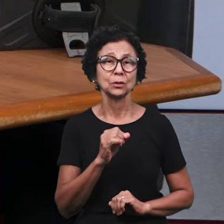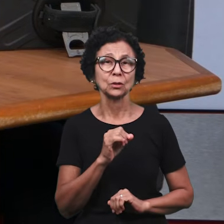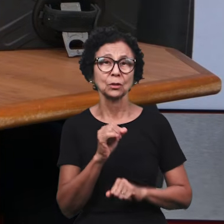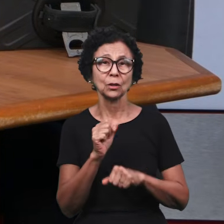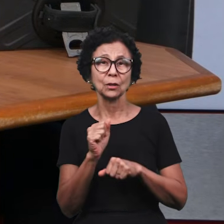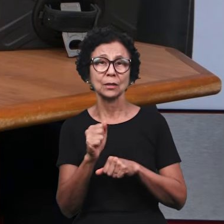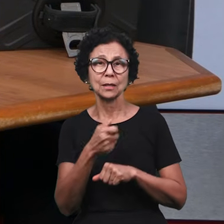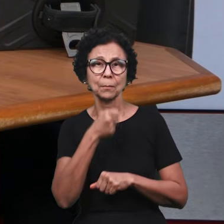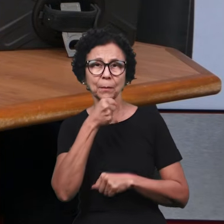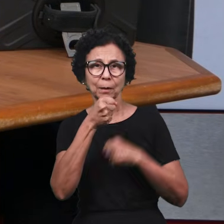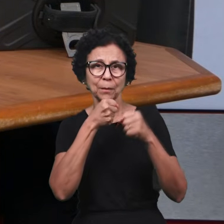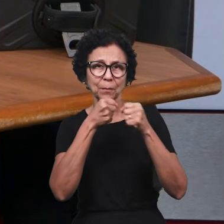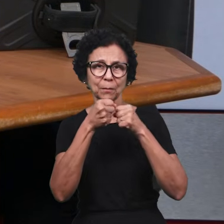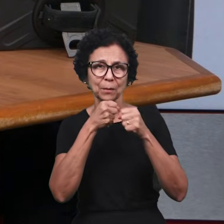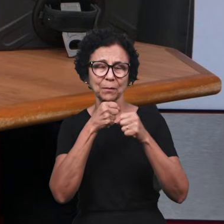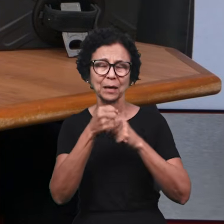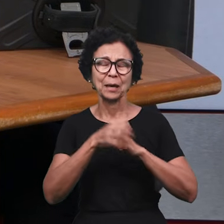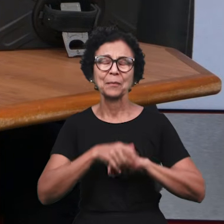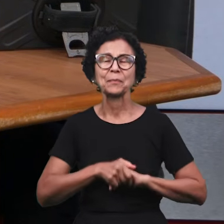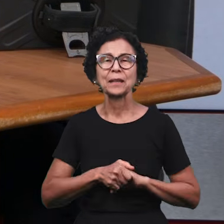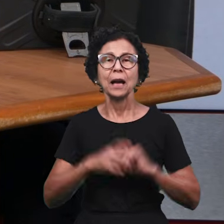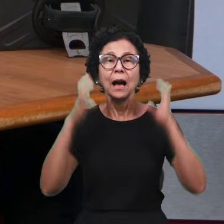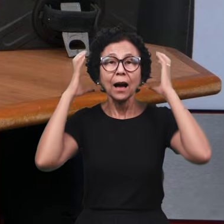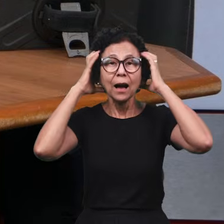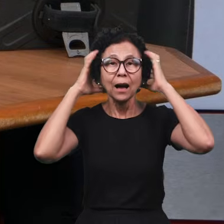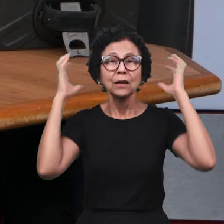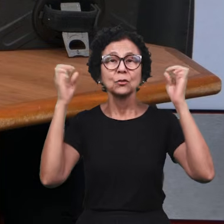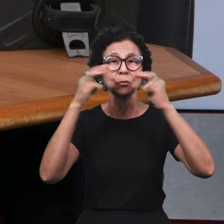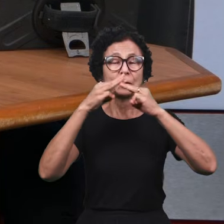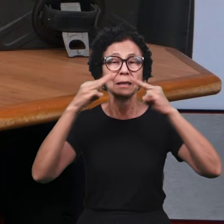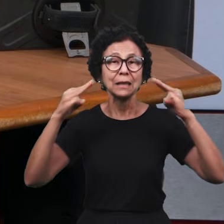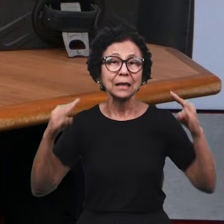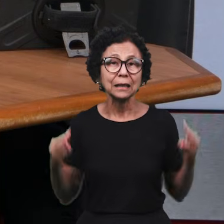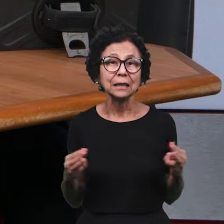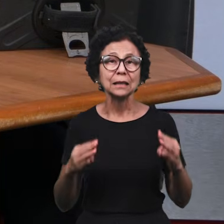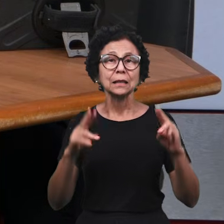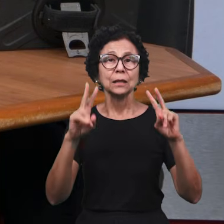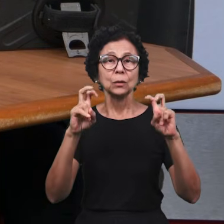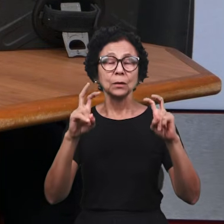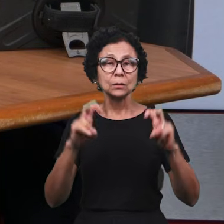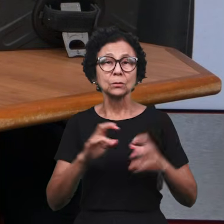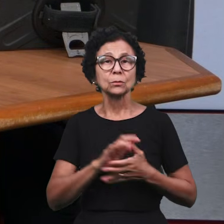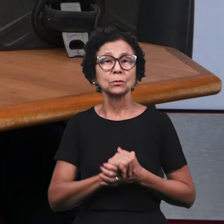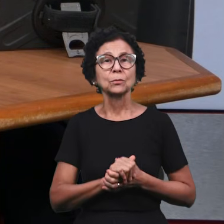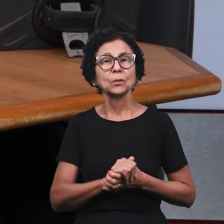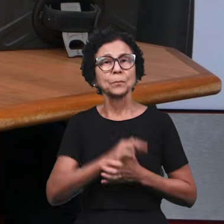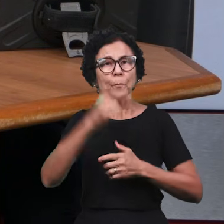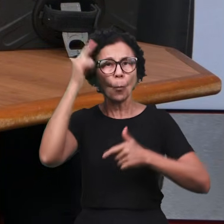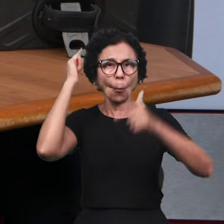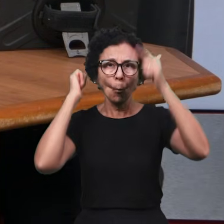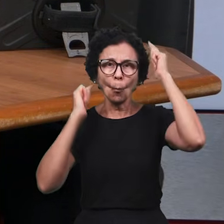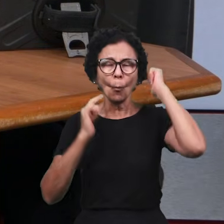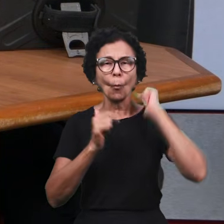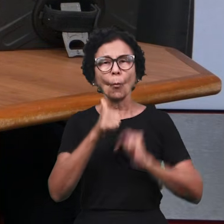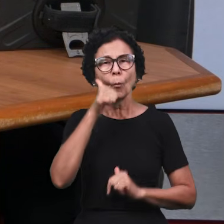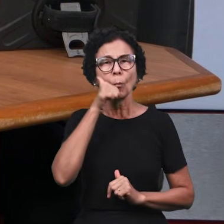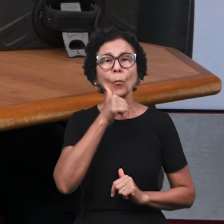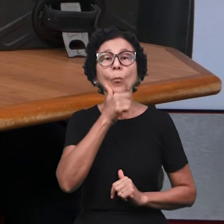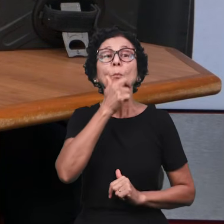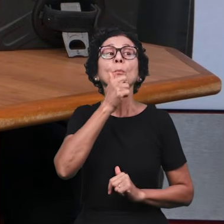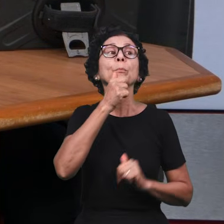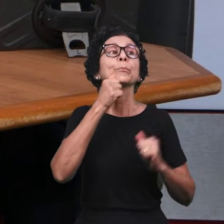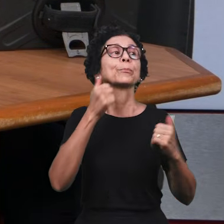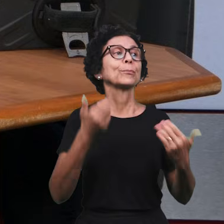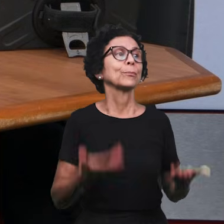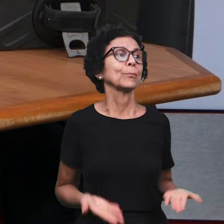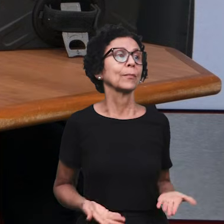Manaim com o amigo Elias Faé e falamos sobre calvície masculina e feminina. Exatamente. Lucas, conta